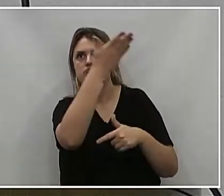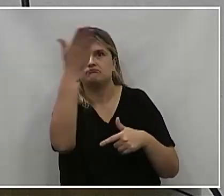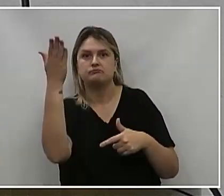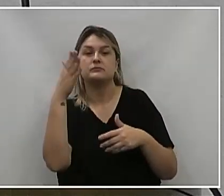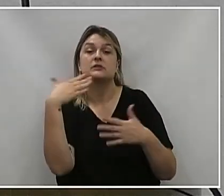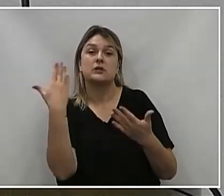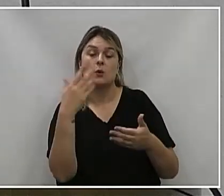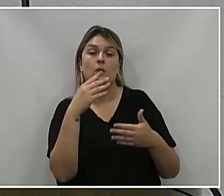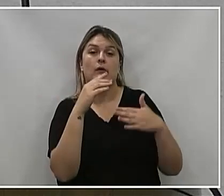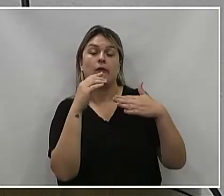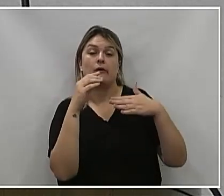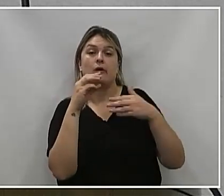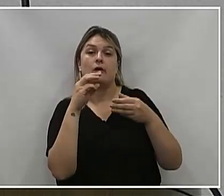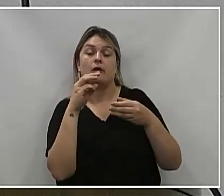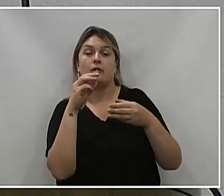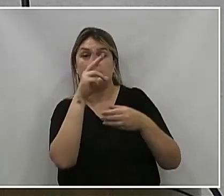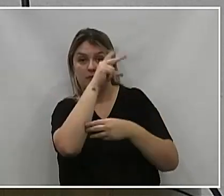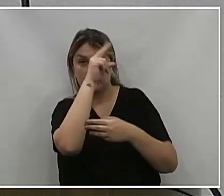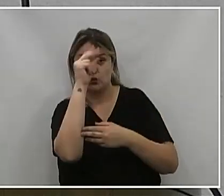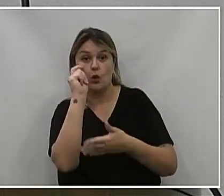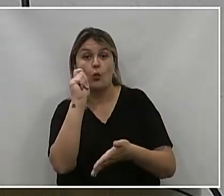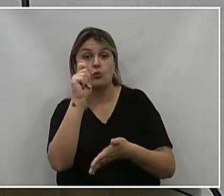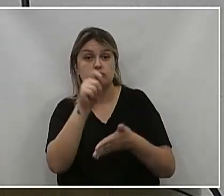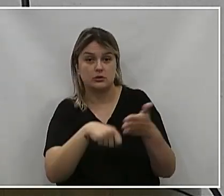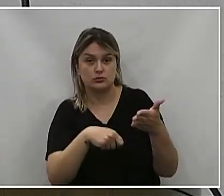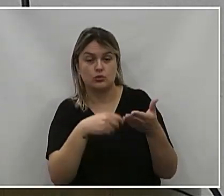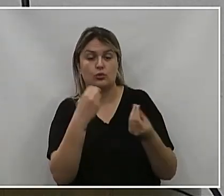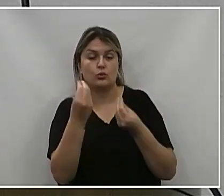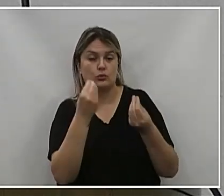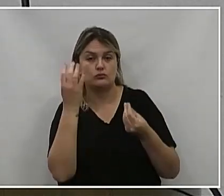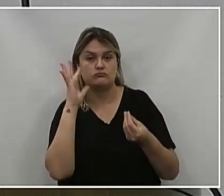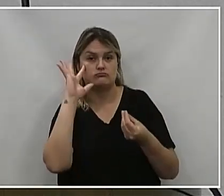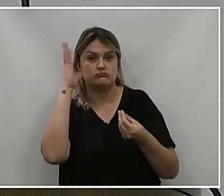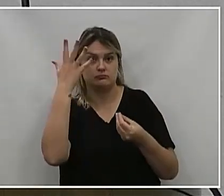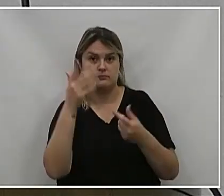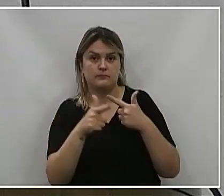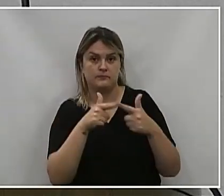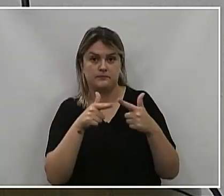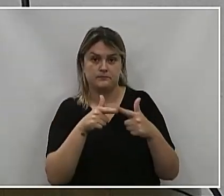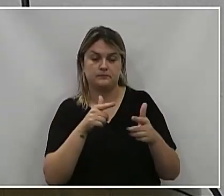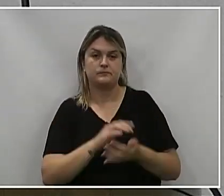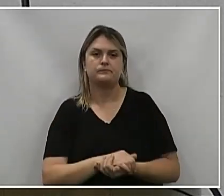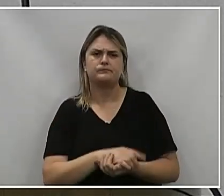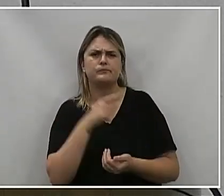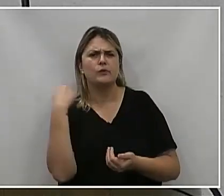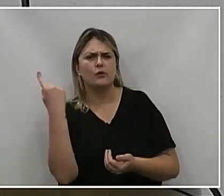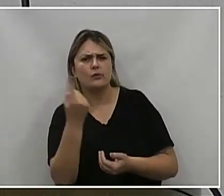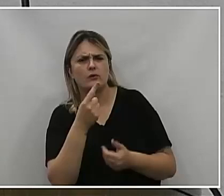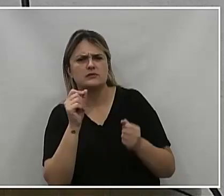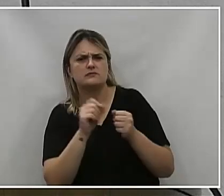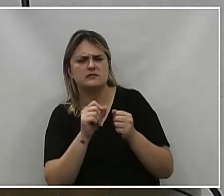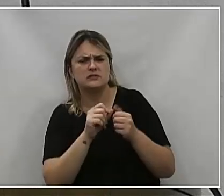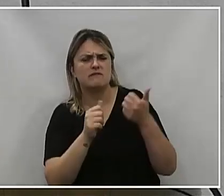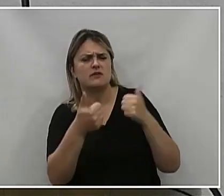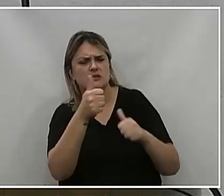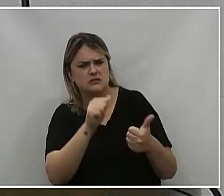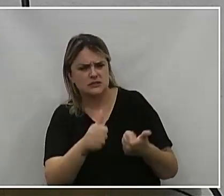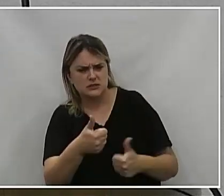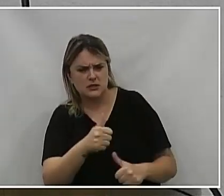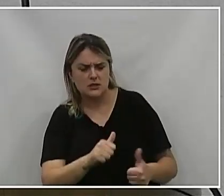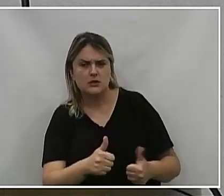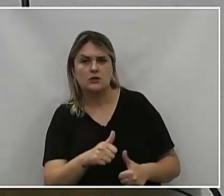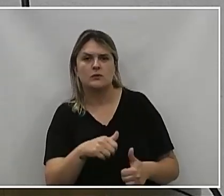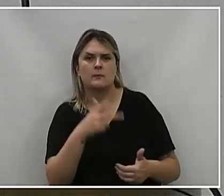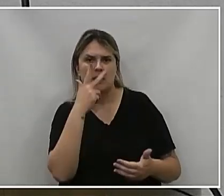contratados pelo município, então, para trazer soluções para isso. Com essa avaliação do que a gente já tem